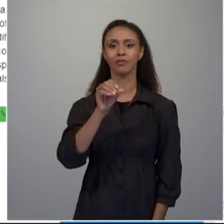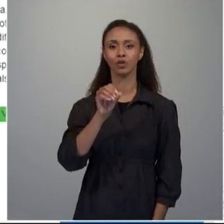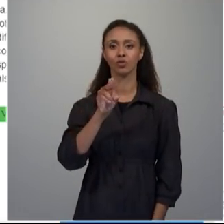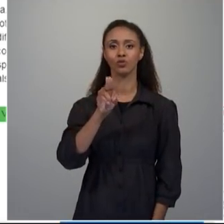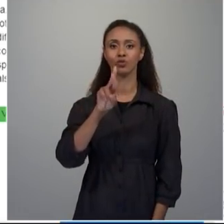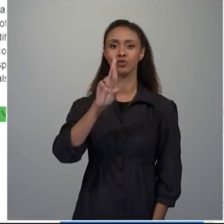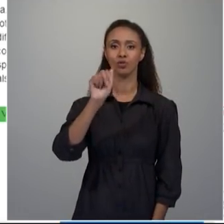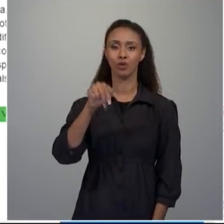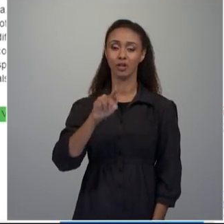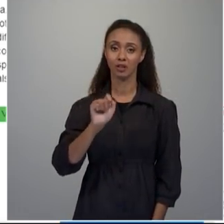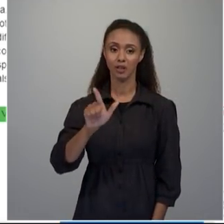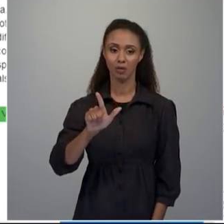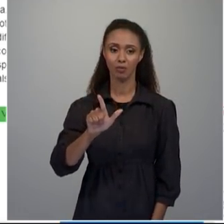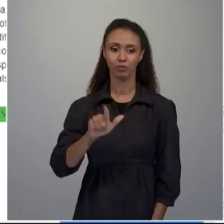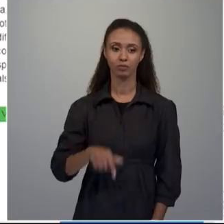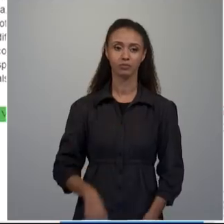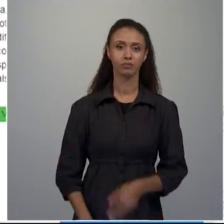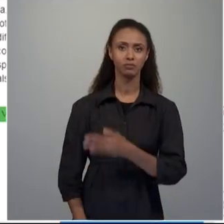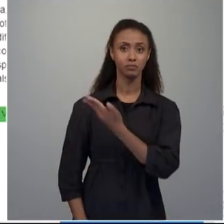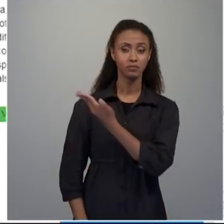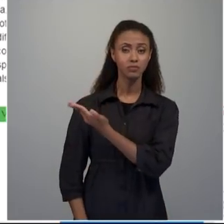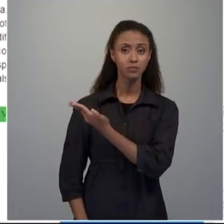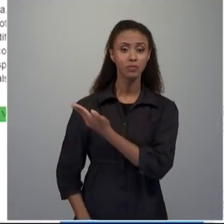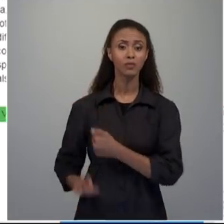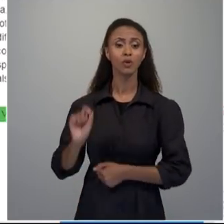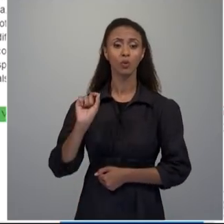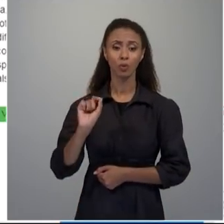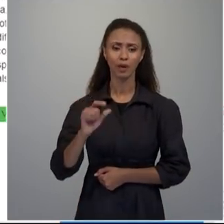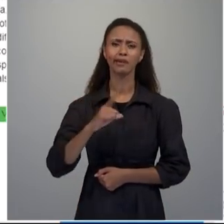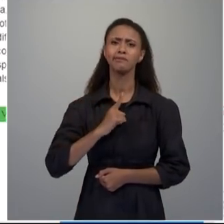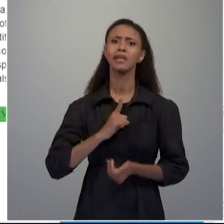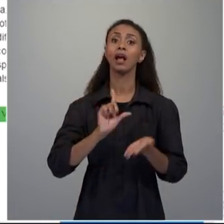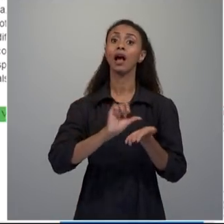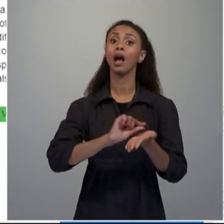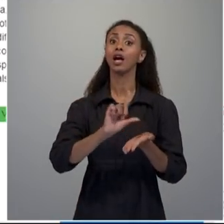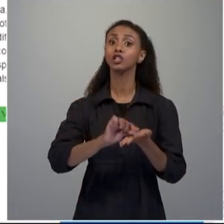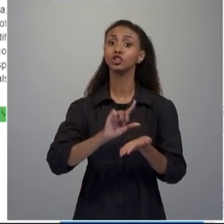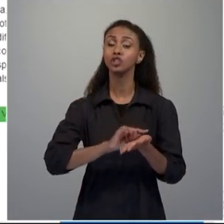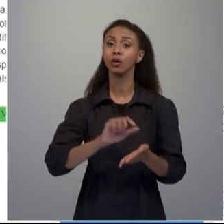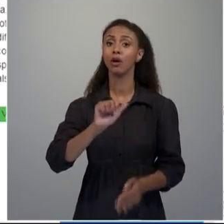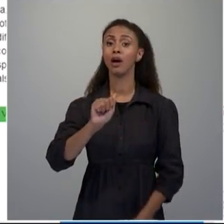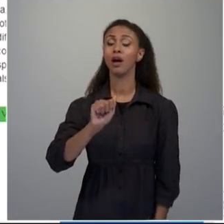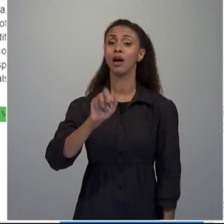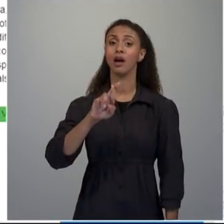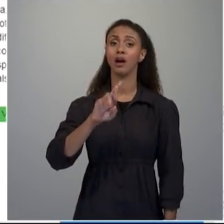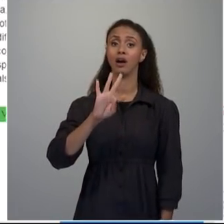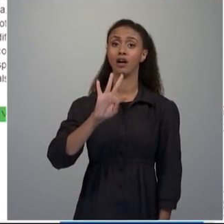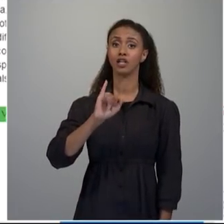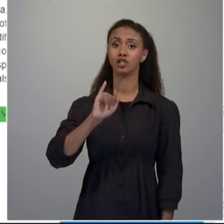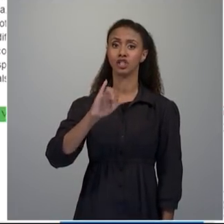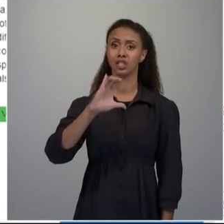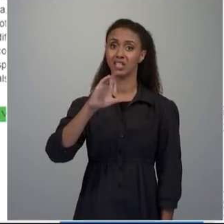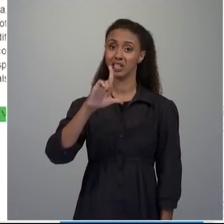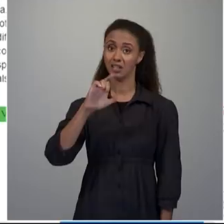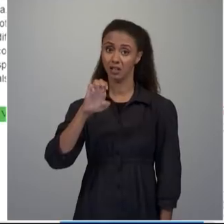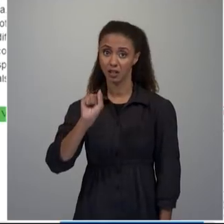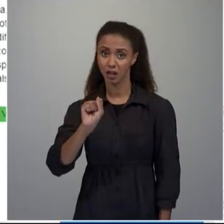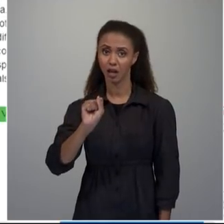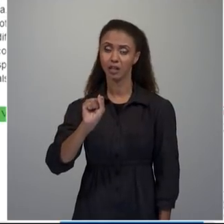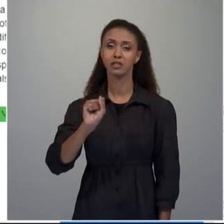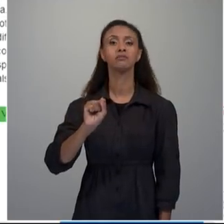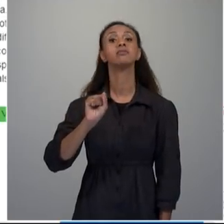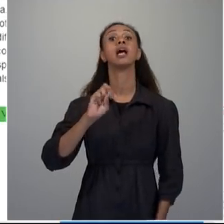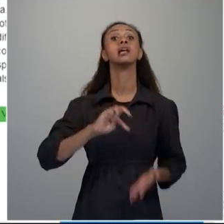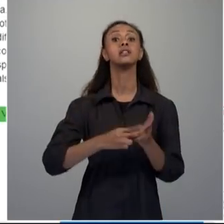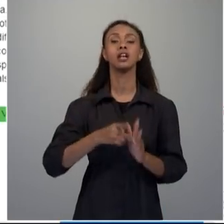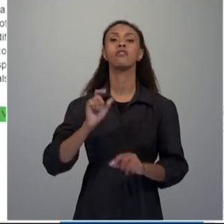internet não aí você tem aqui árticos tudo que tiver sorte caos é um jornal um ok então